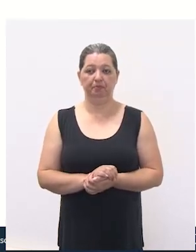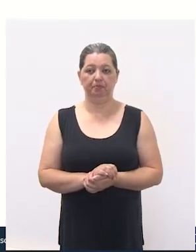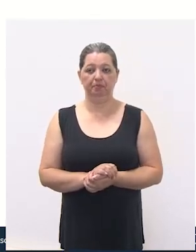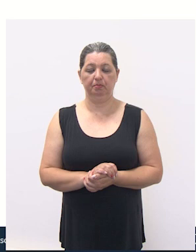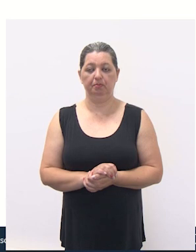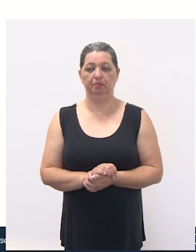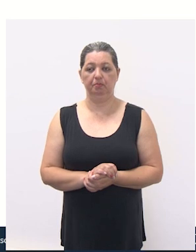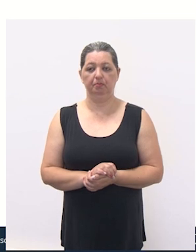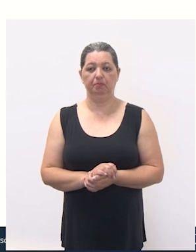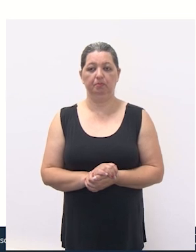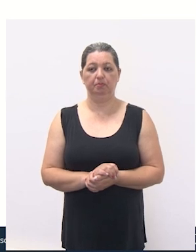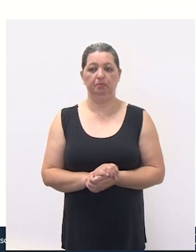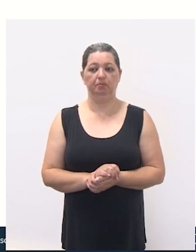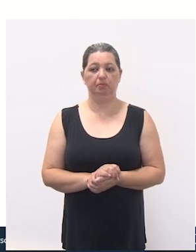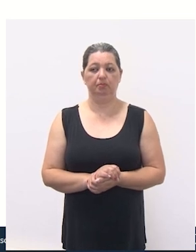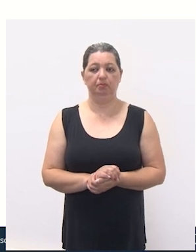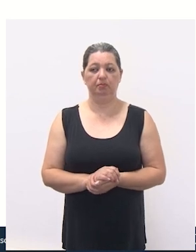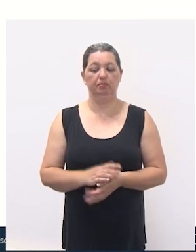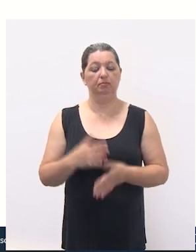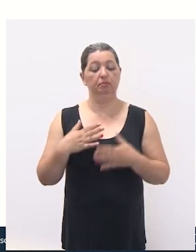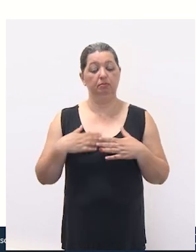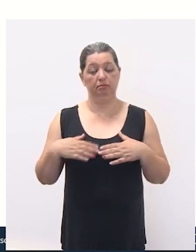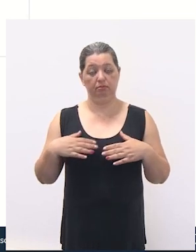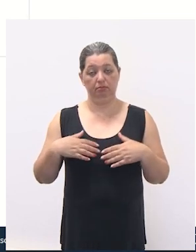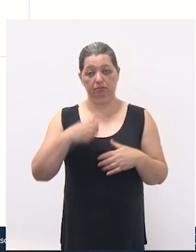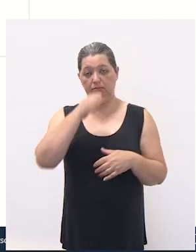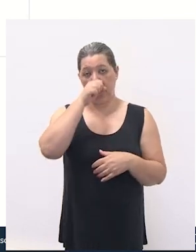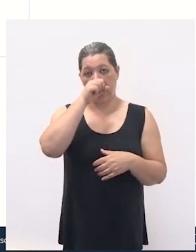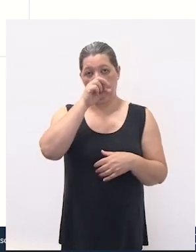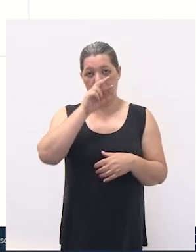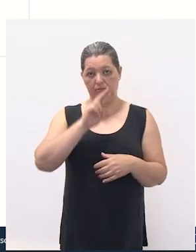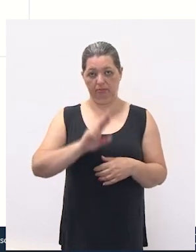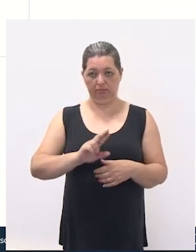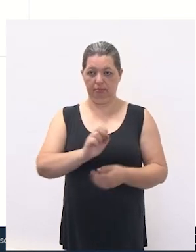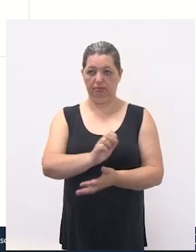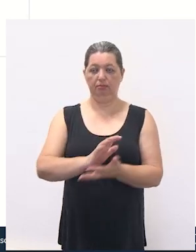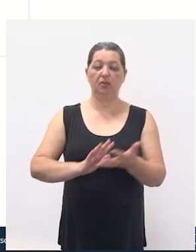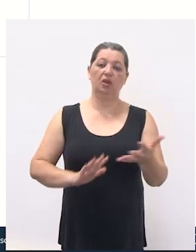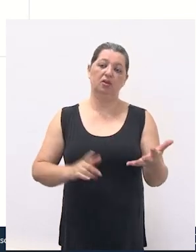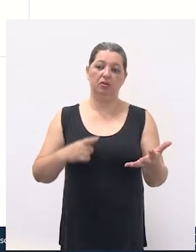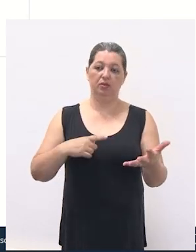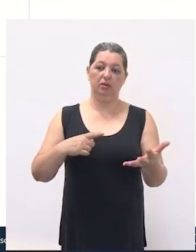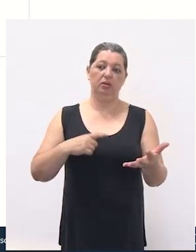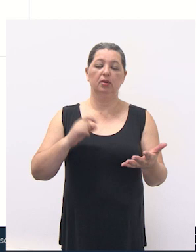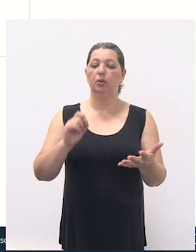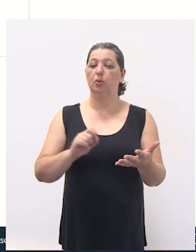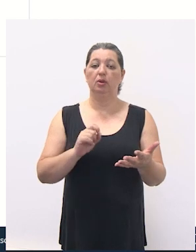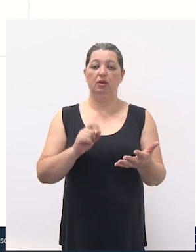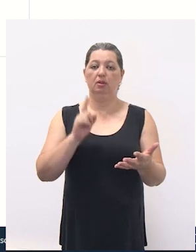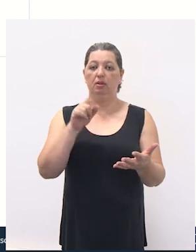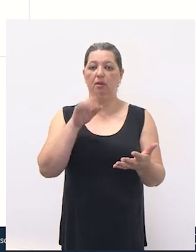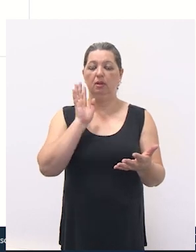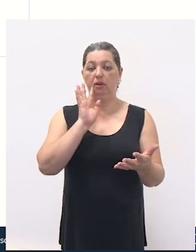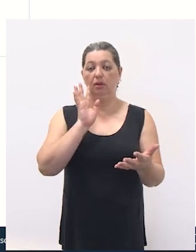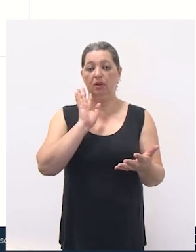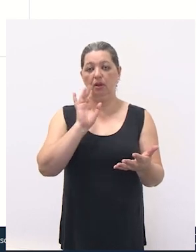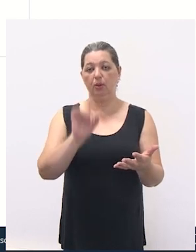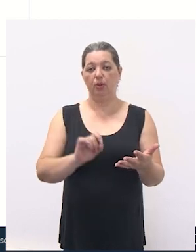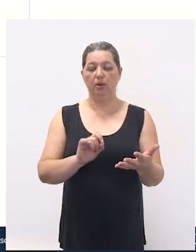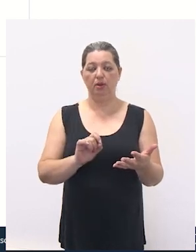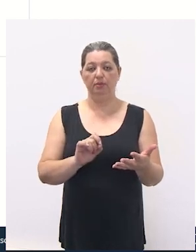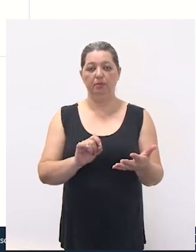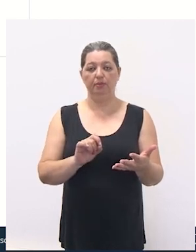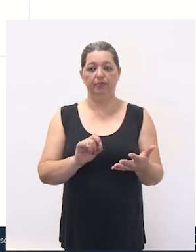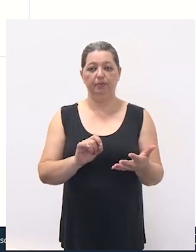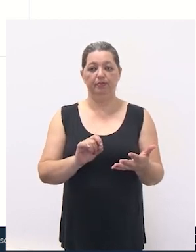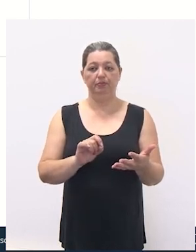voltar. Tá, calma, respira. Atividades. E aqui que está a graça, né, do Google, que é a tela que a